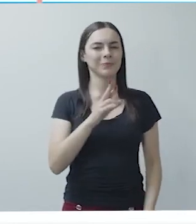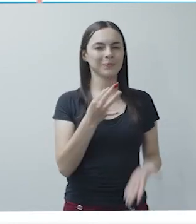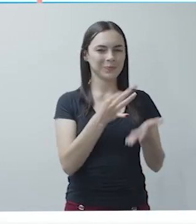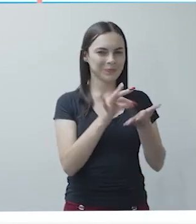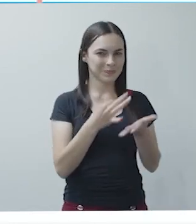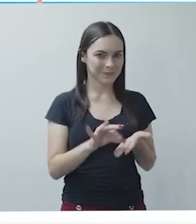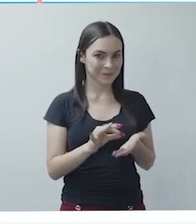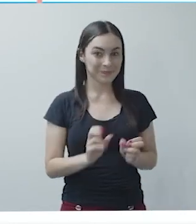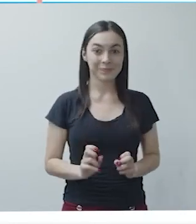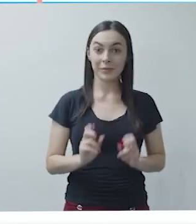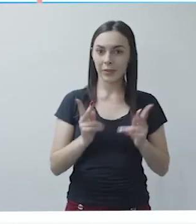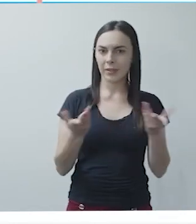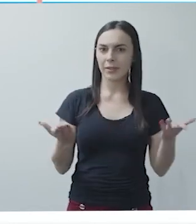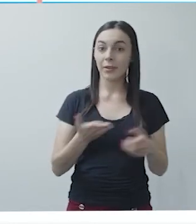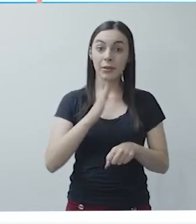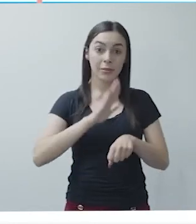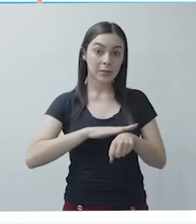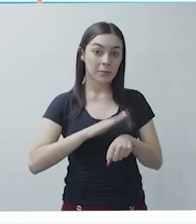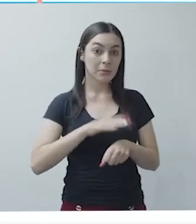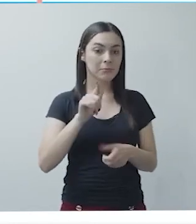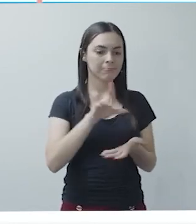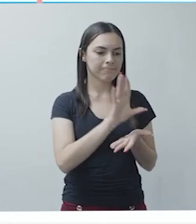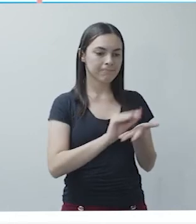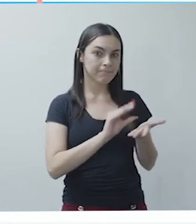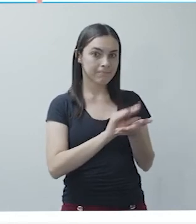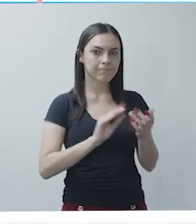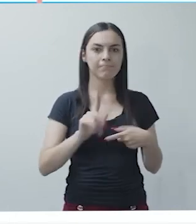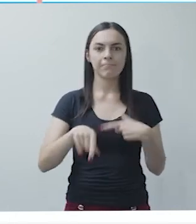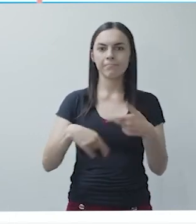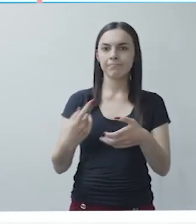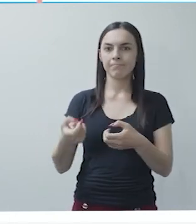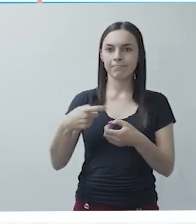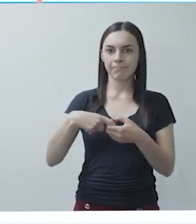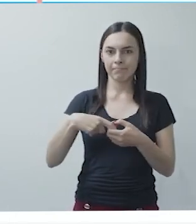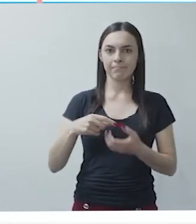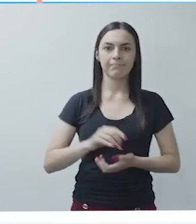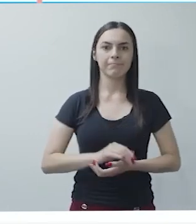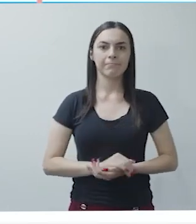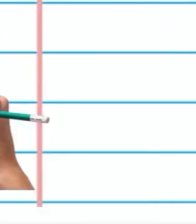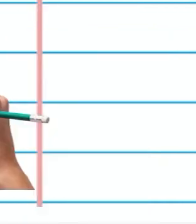tá? Então, eu vou dar um tempo para vocês registrarem e já volto.